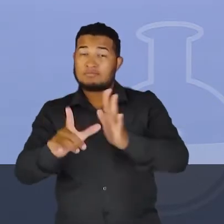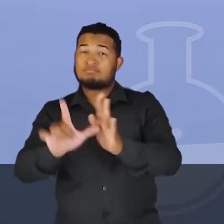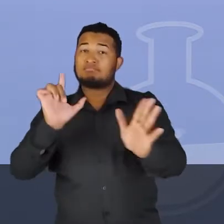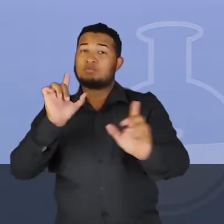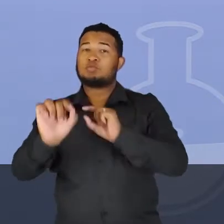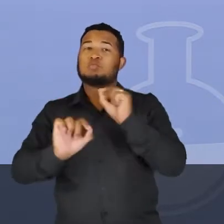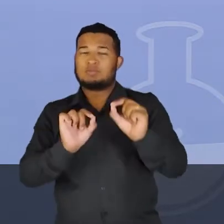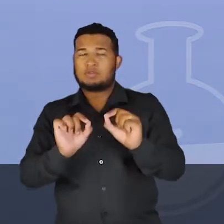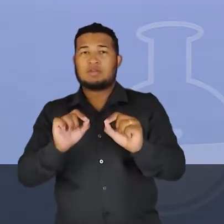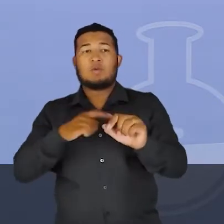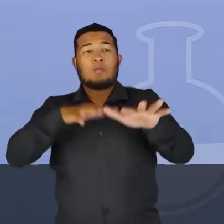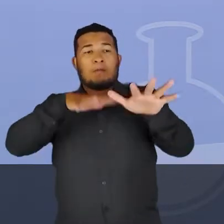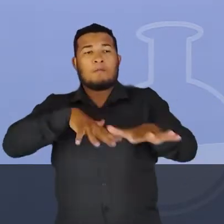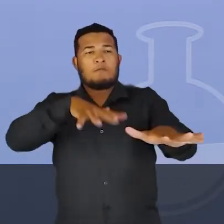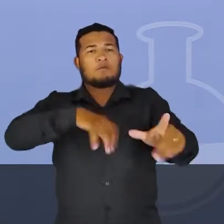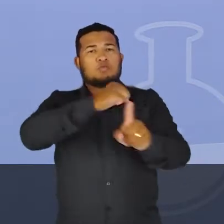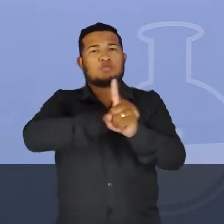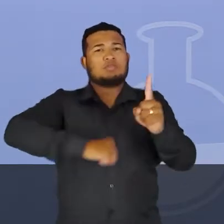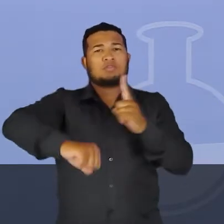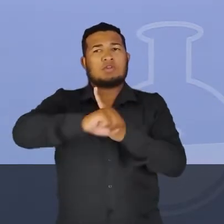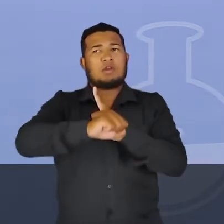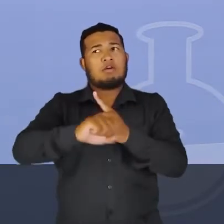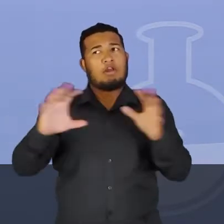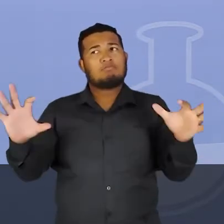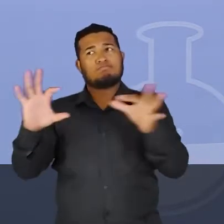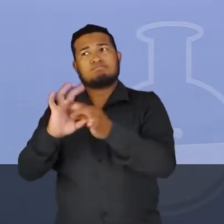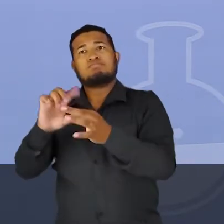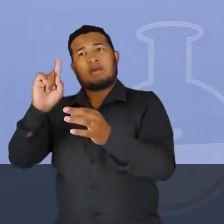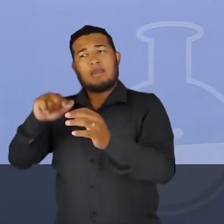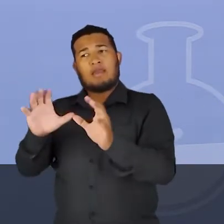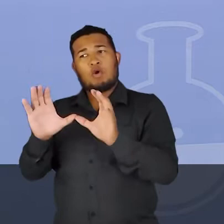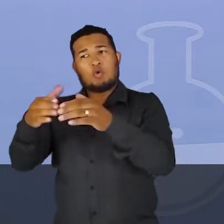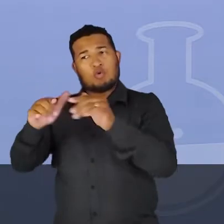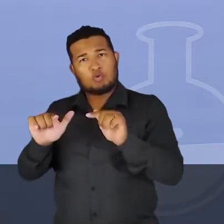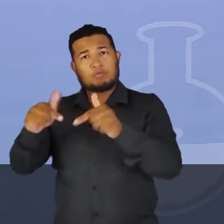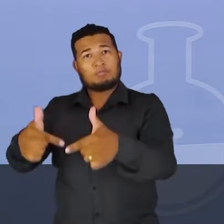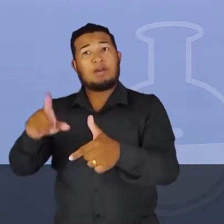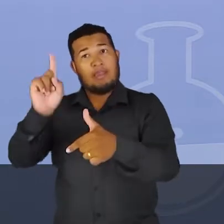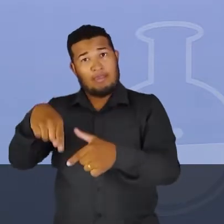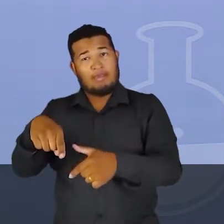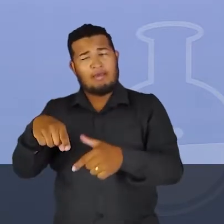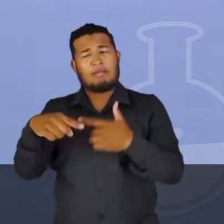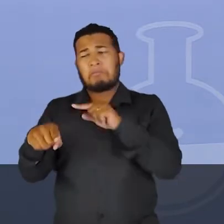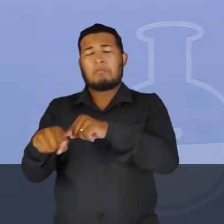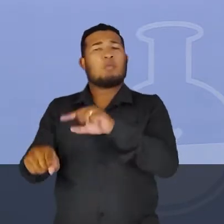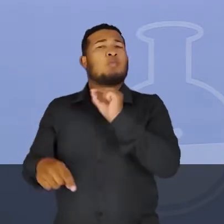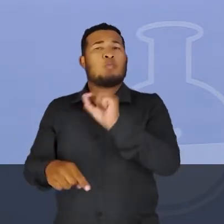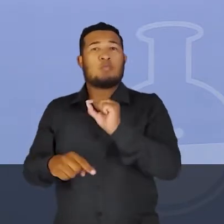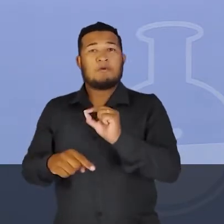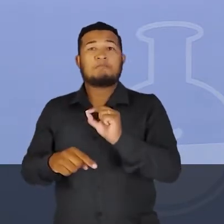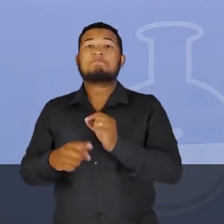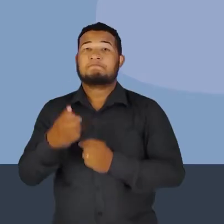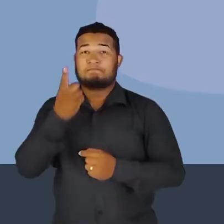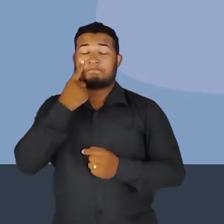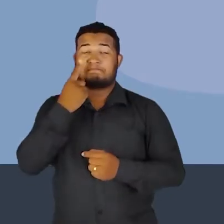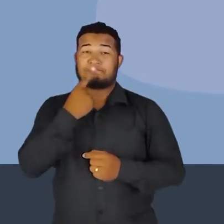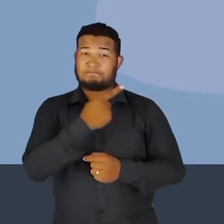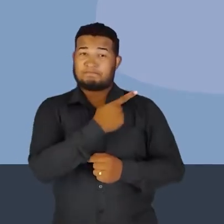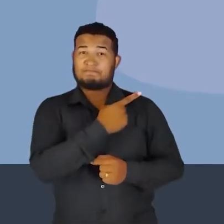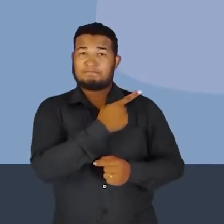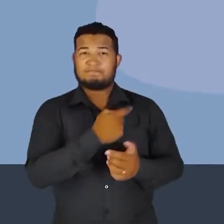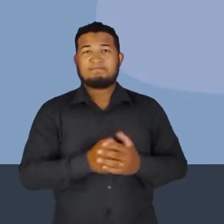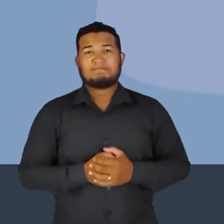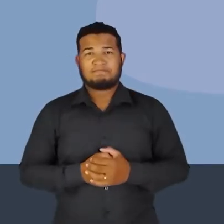os movimentos sociais são ações coletivas. Então, o que são ações coletivas? Olha aqui no slide comigo.